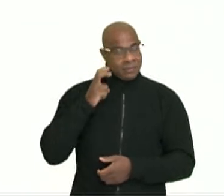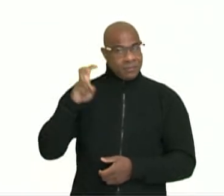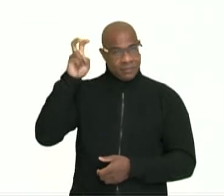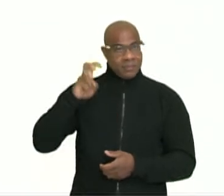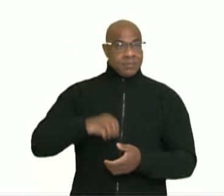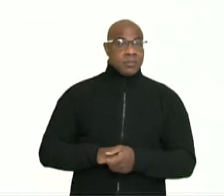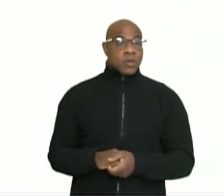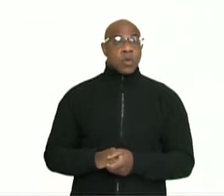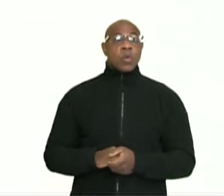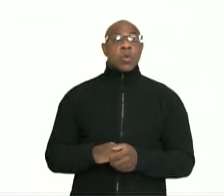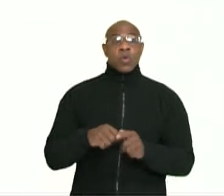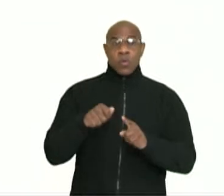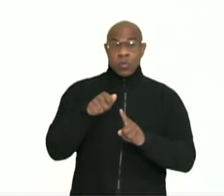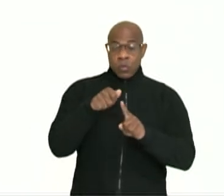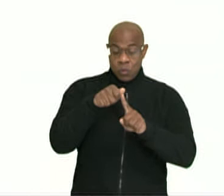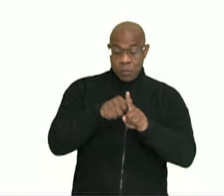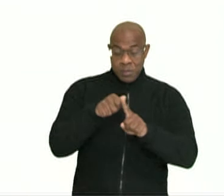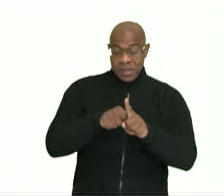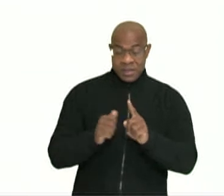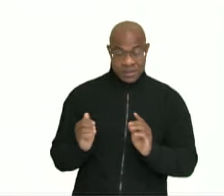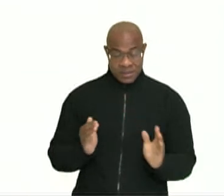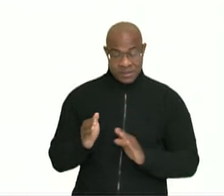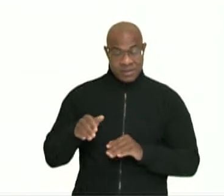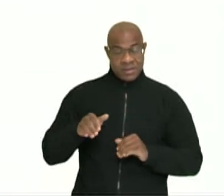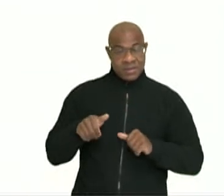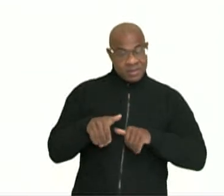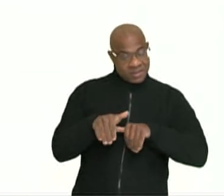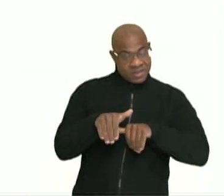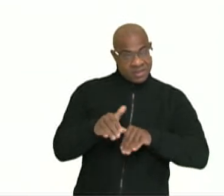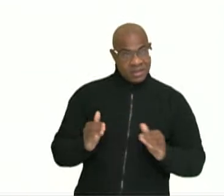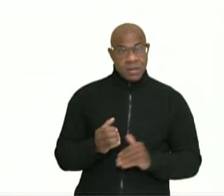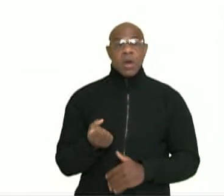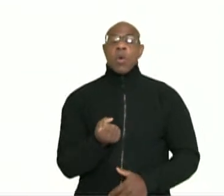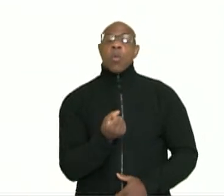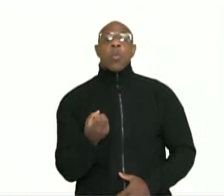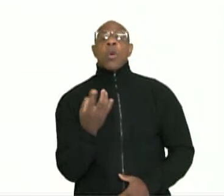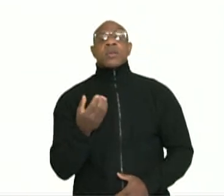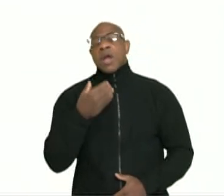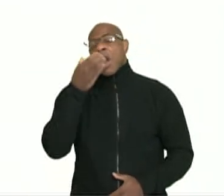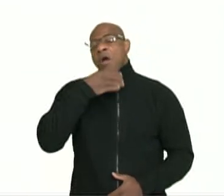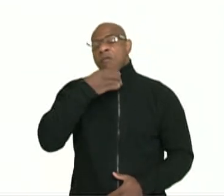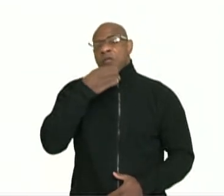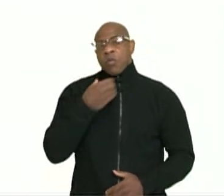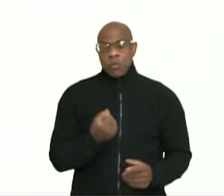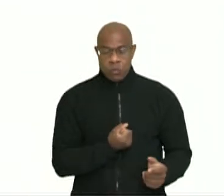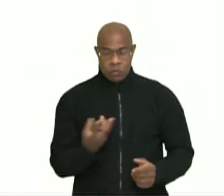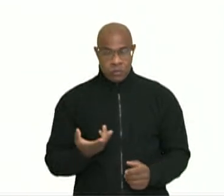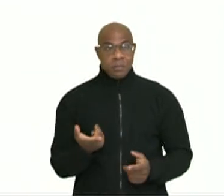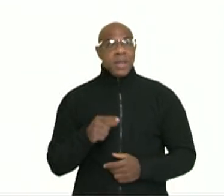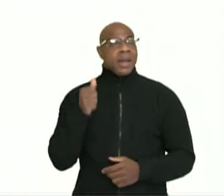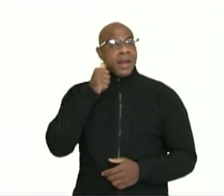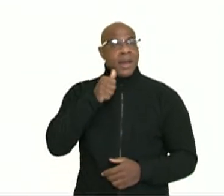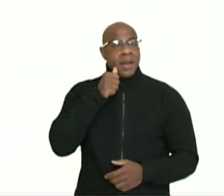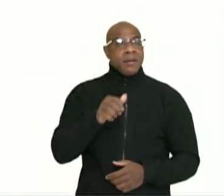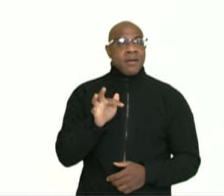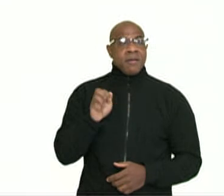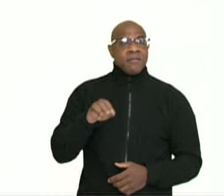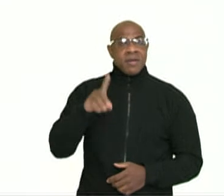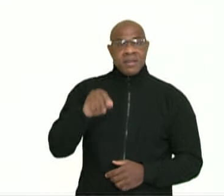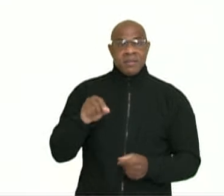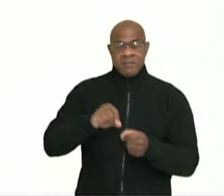de setembro, quer saber? Quantas frutas temos na safra para a Fernanda poder utilizar em